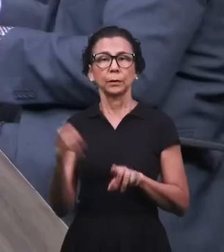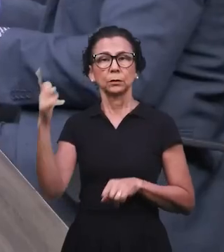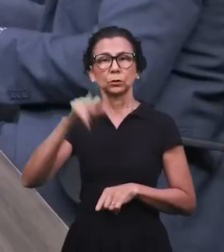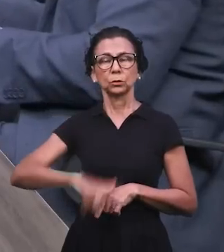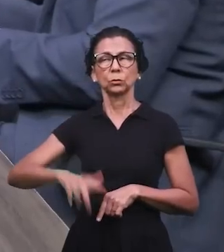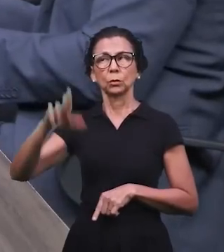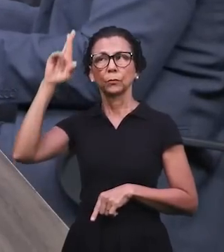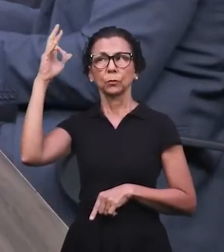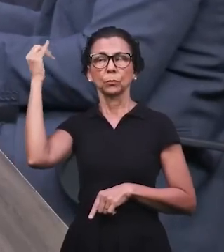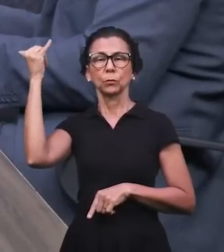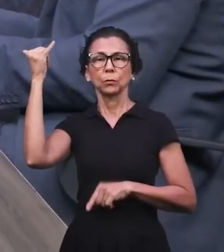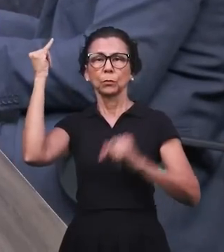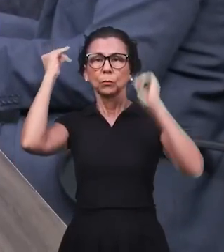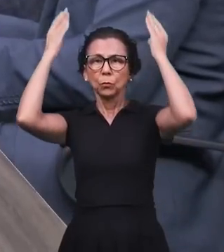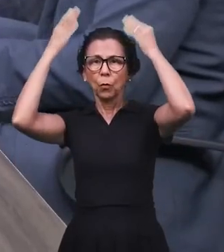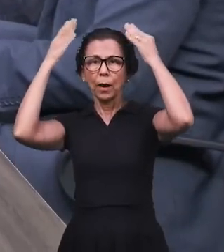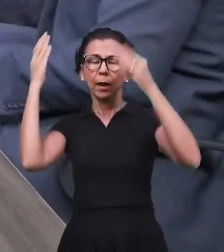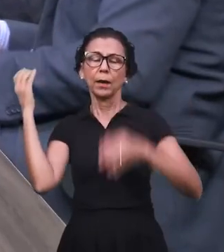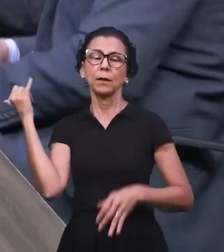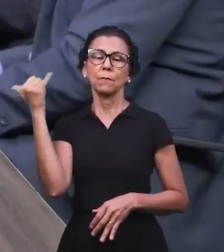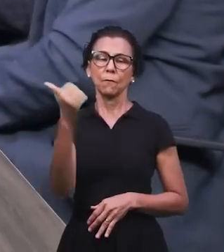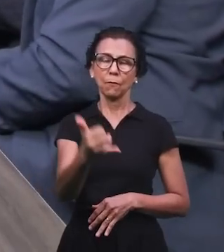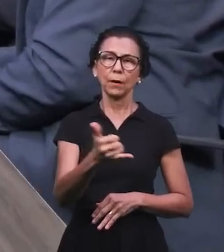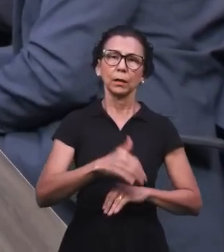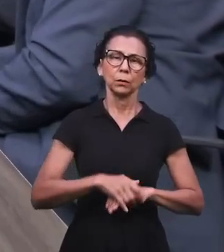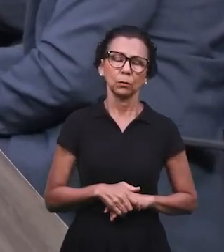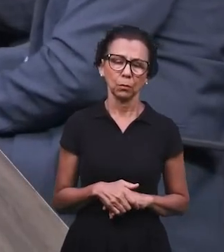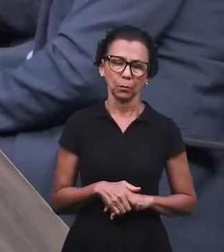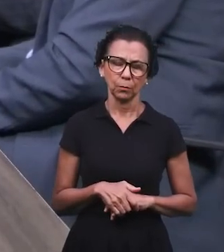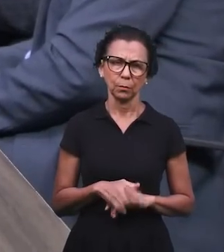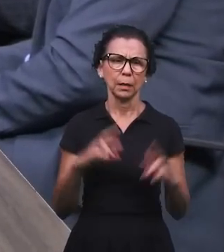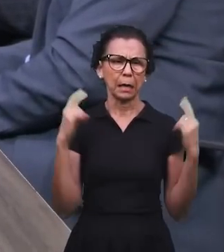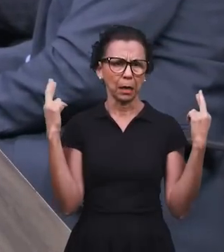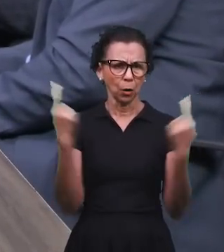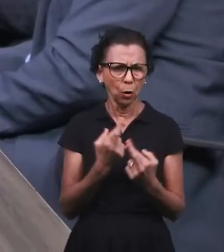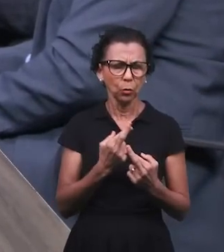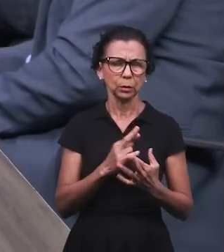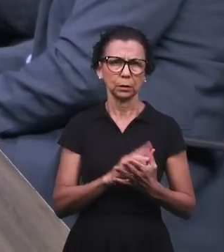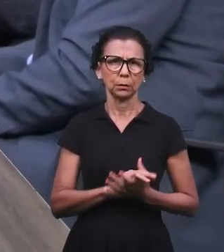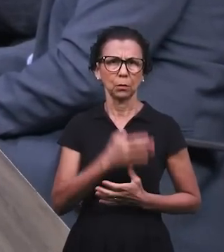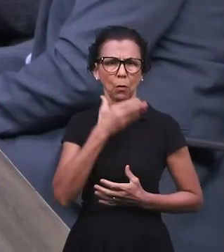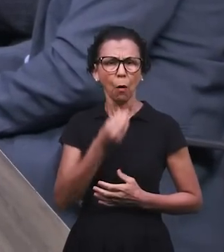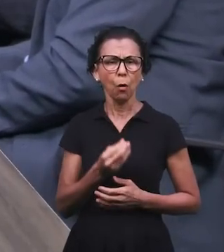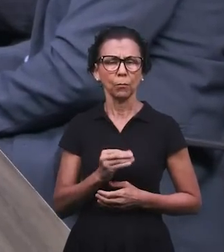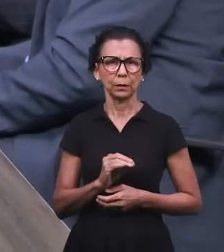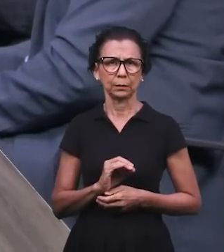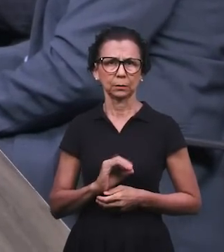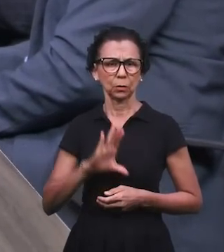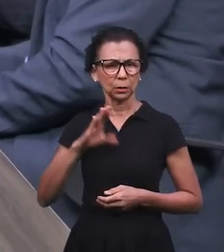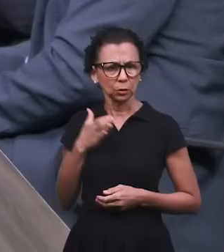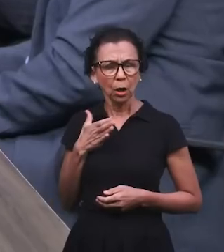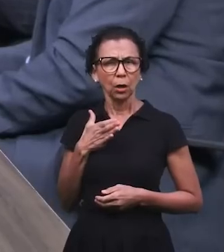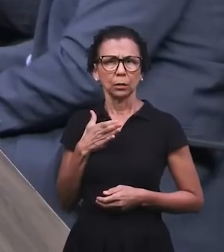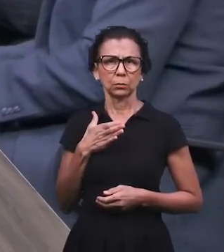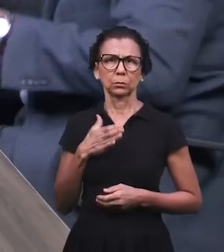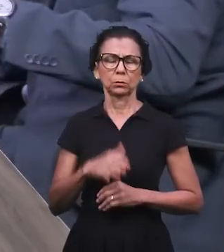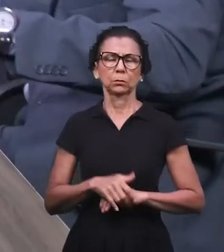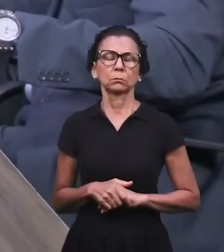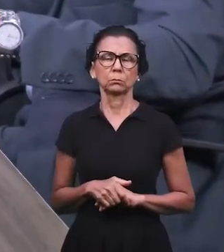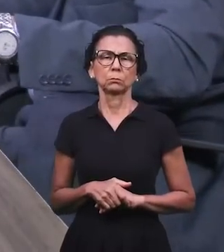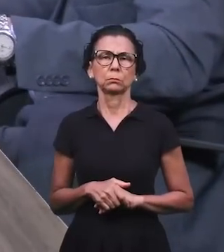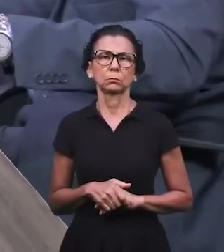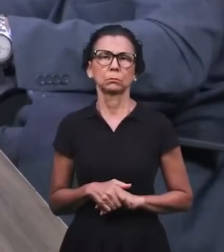O rei reuniu os escolhidos dele, que ele tinha total confiança. E lhes disse, para